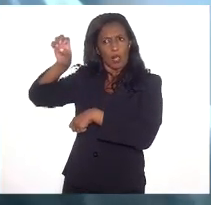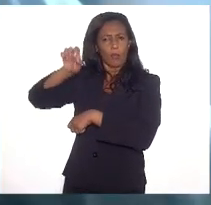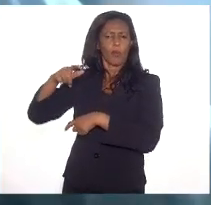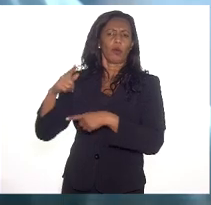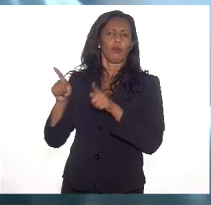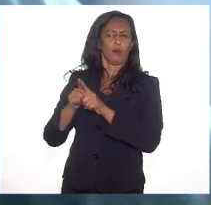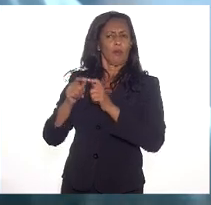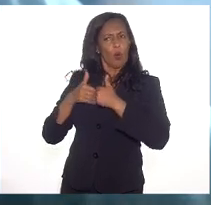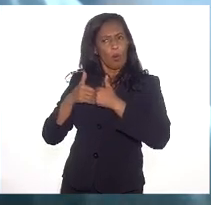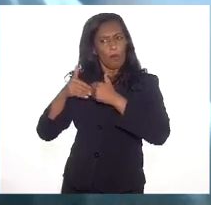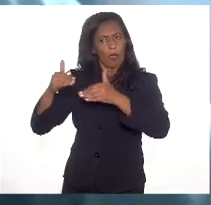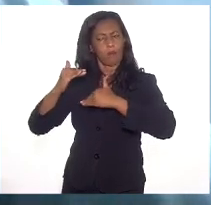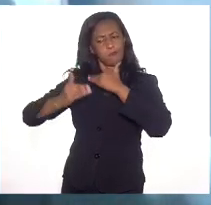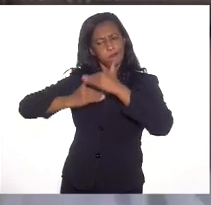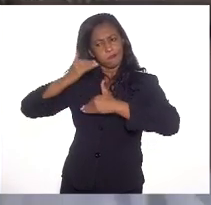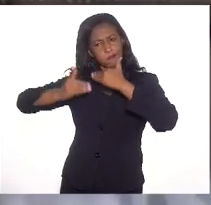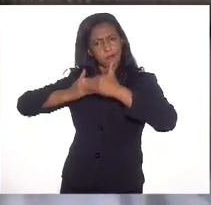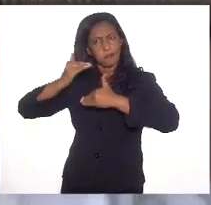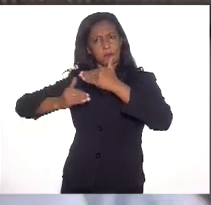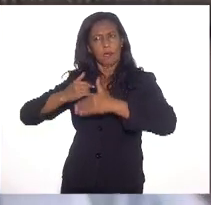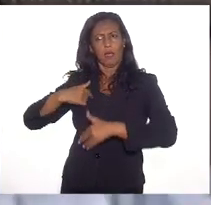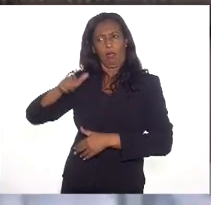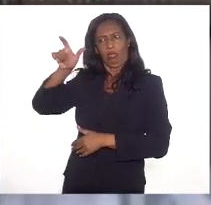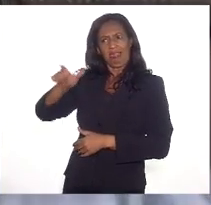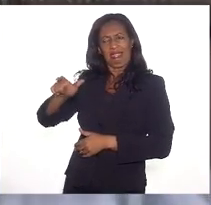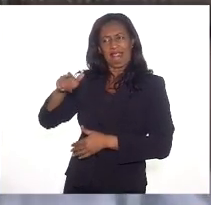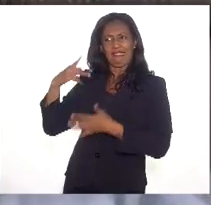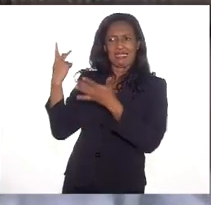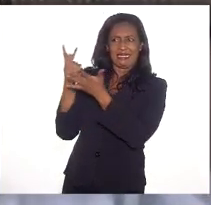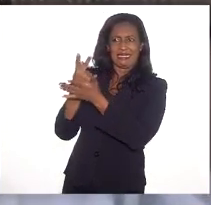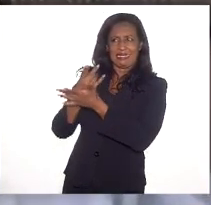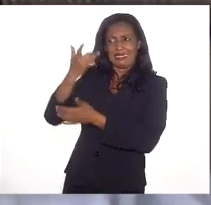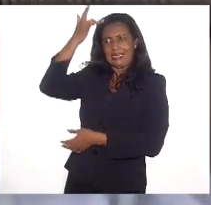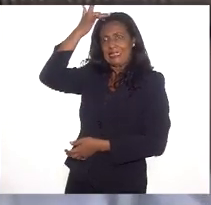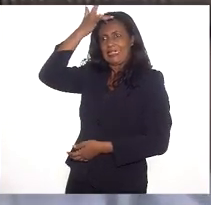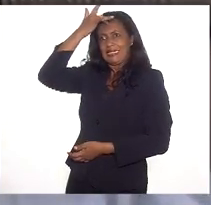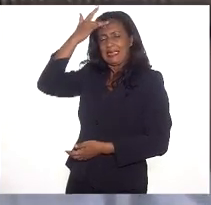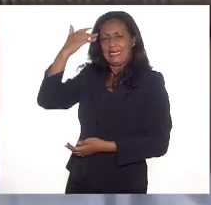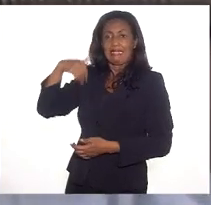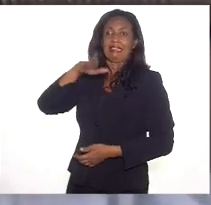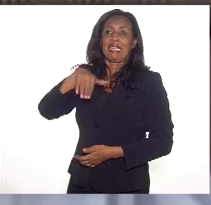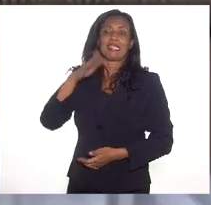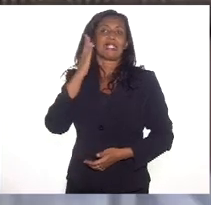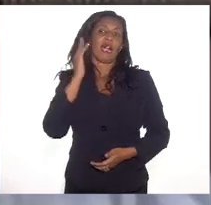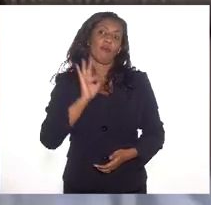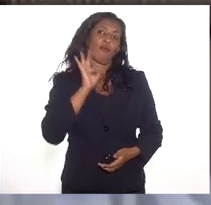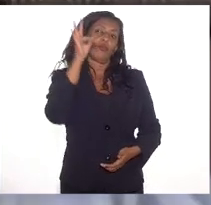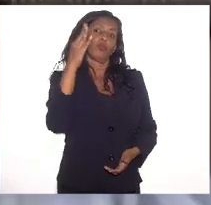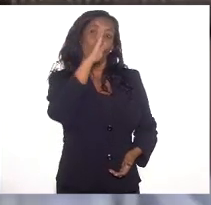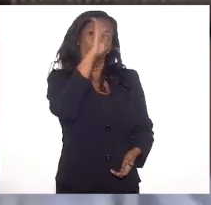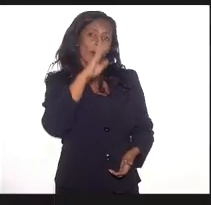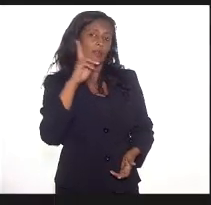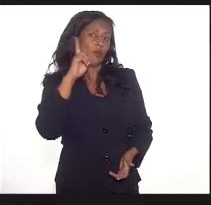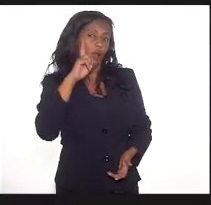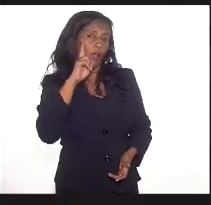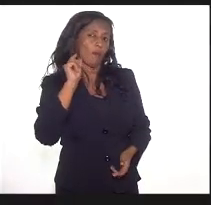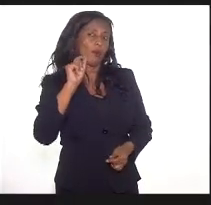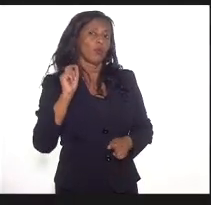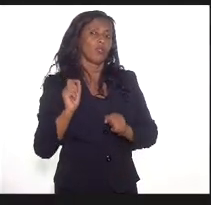rever, inclusive, o processo de reparação, né, que quiçá a gente um dia possa ver o Brasil reparar o que fez